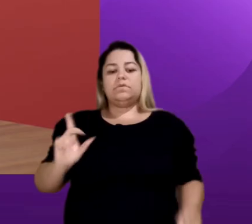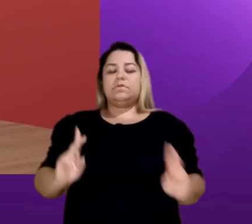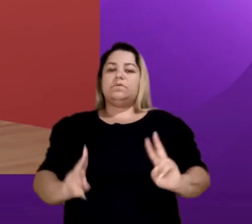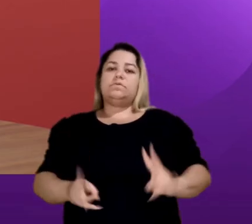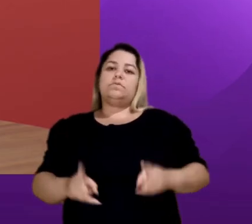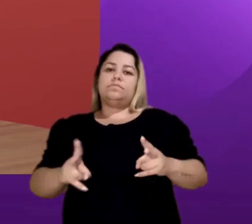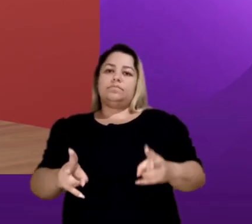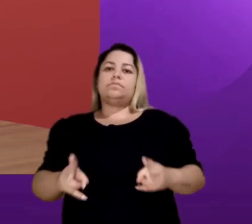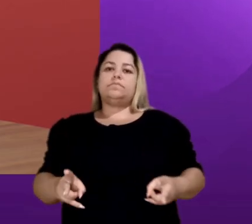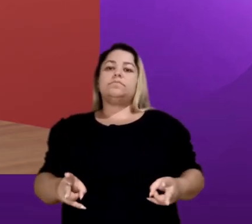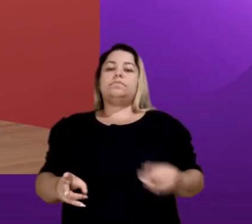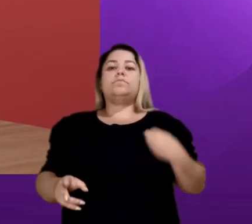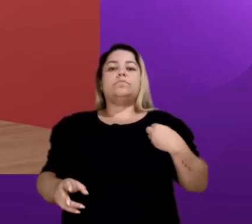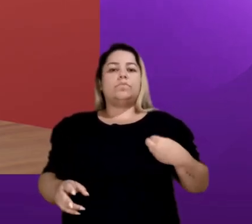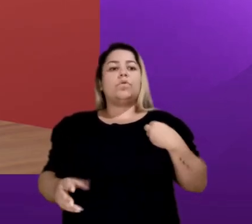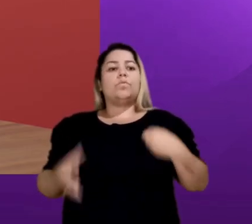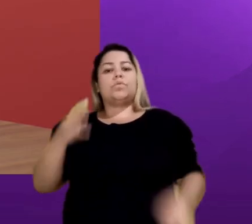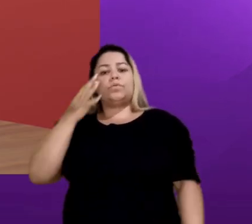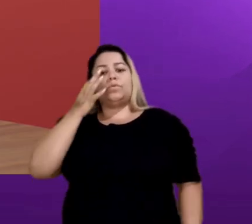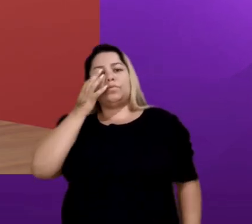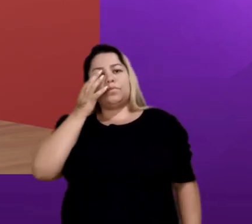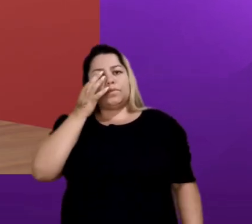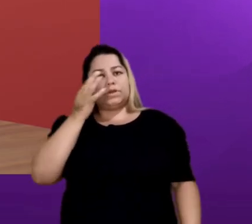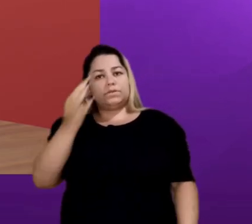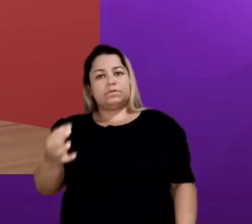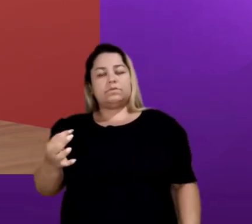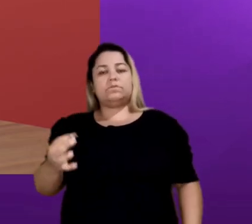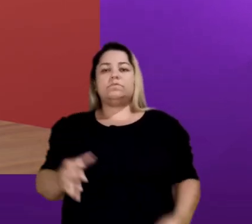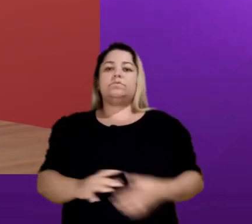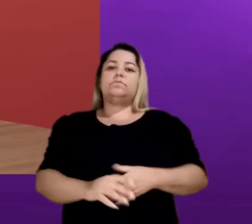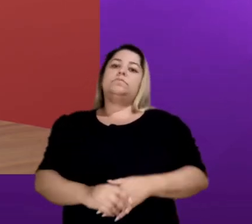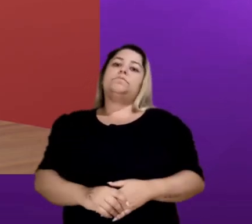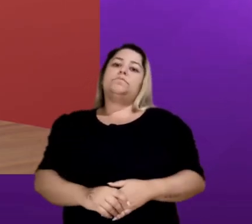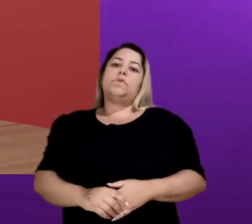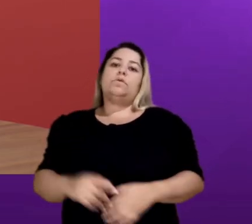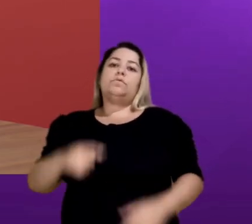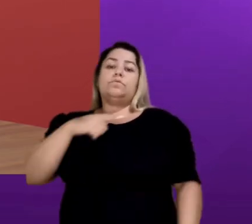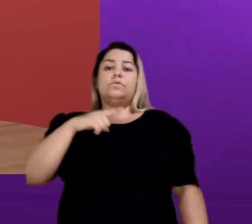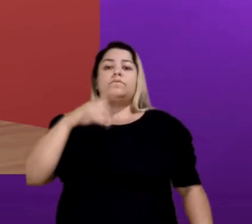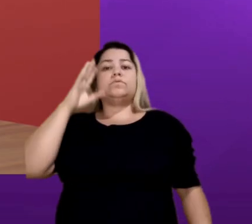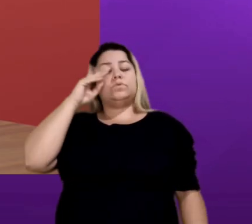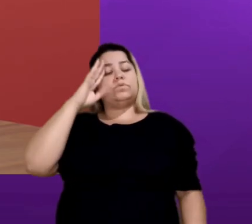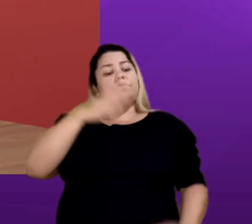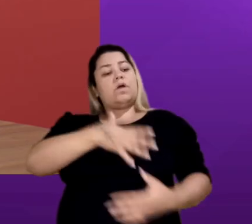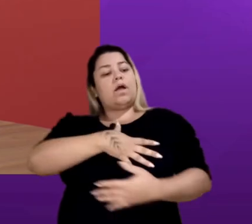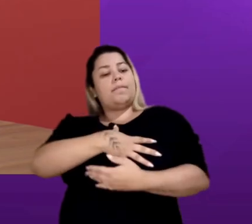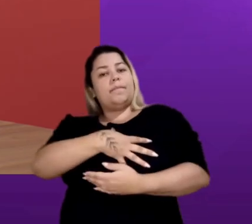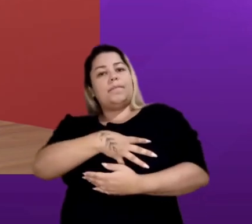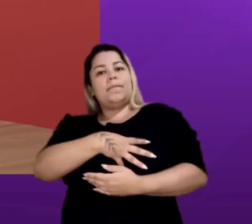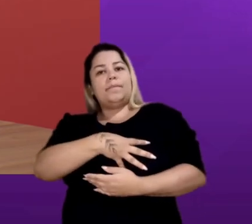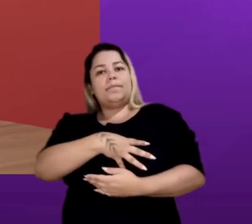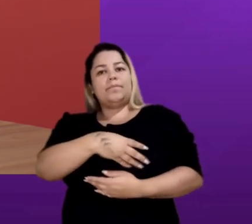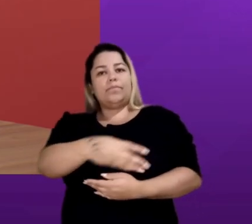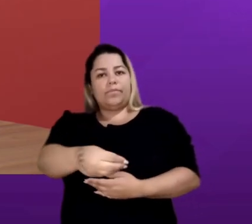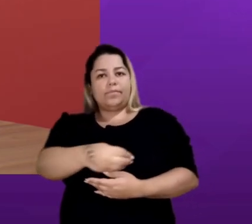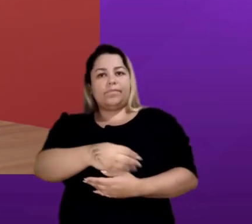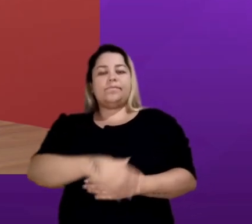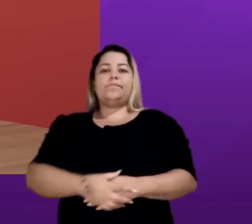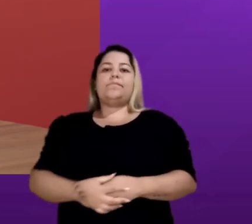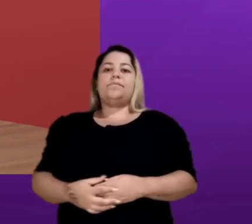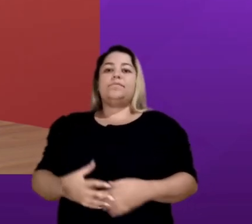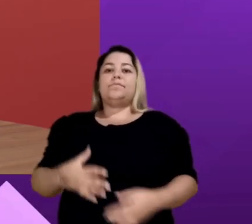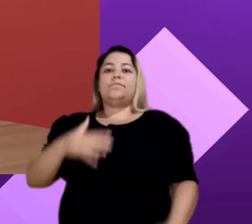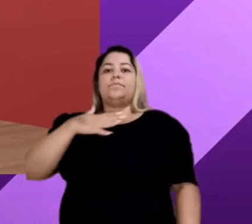muito presente e eu tinha um sonho de amamentar, eu amamentei meu primeiro